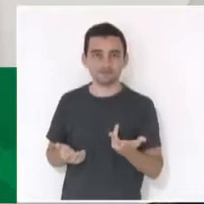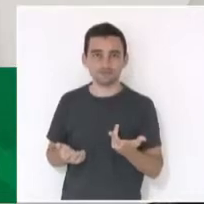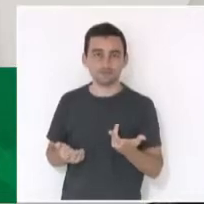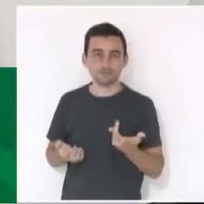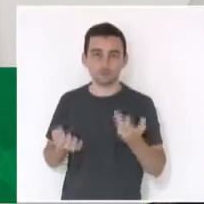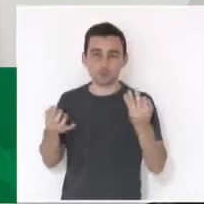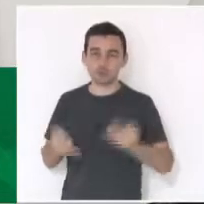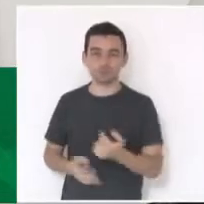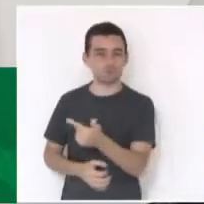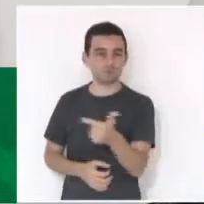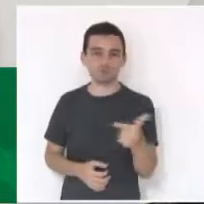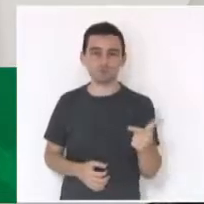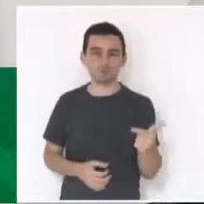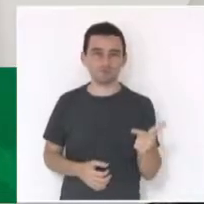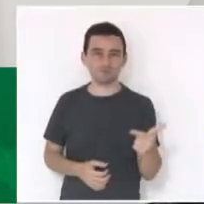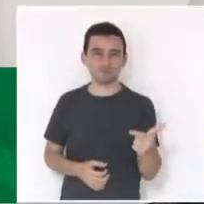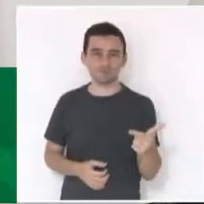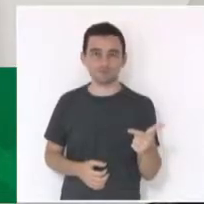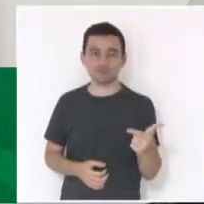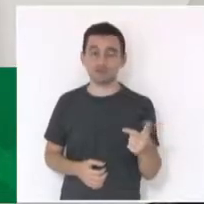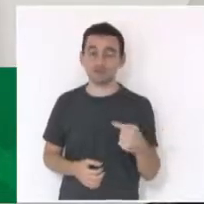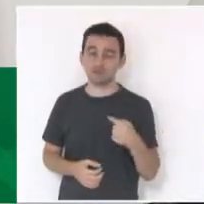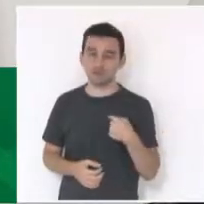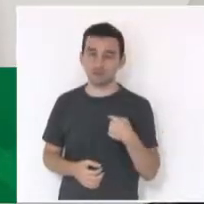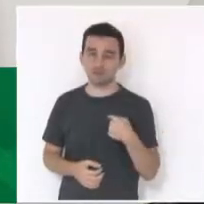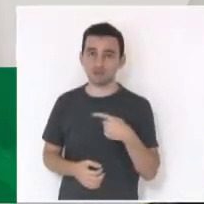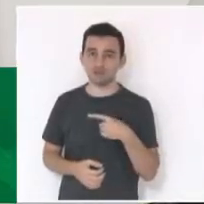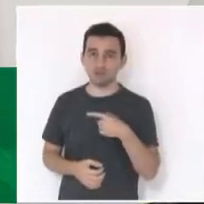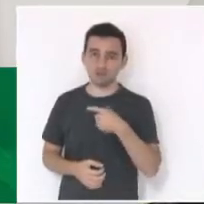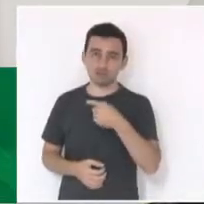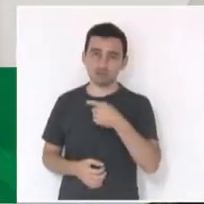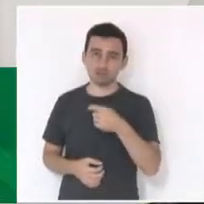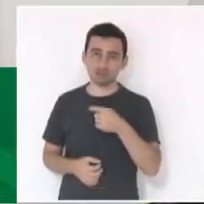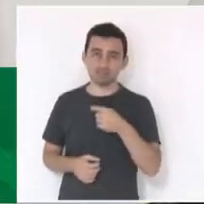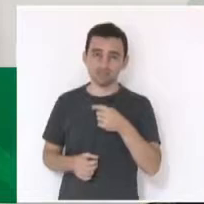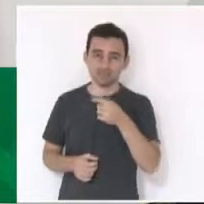injustiça e aqui eu faço uma crítica exatamente